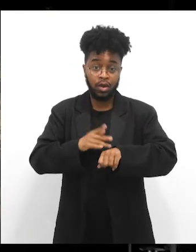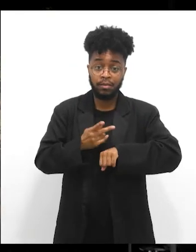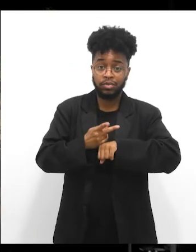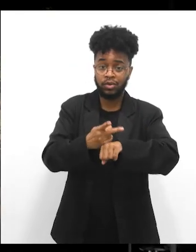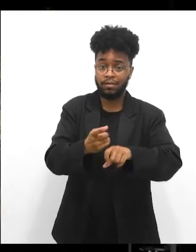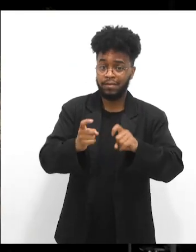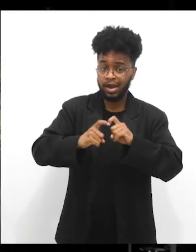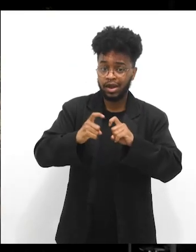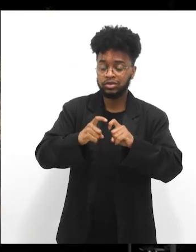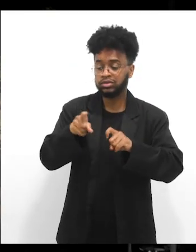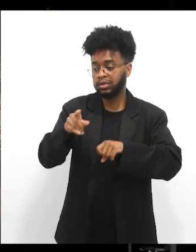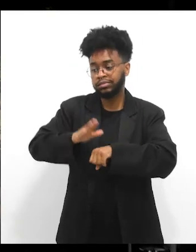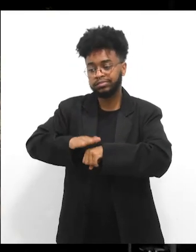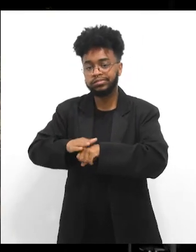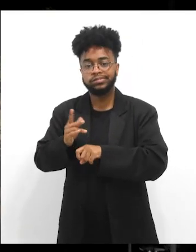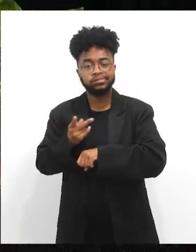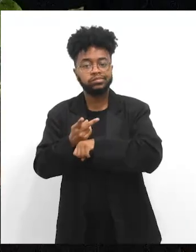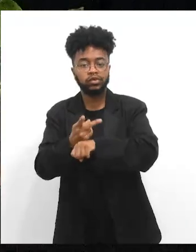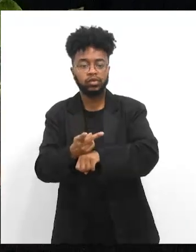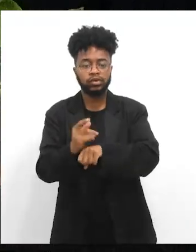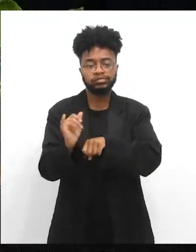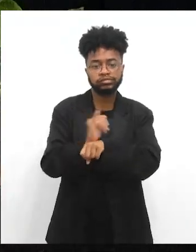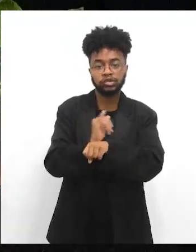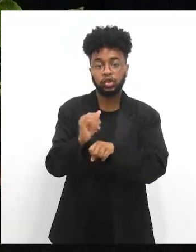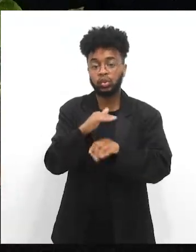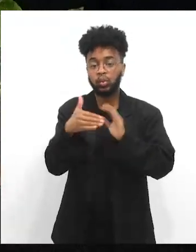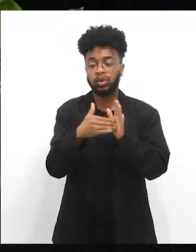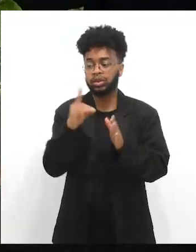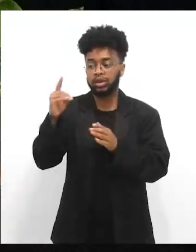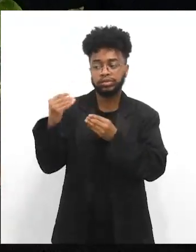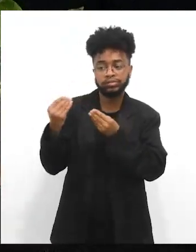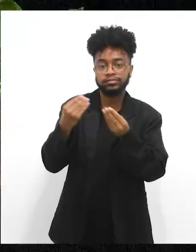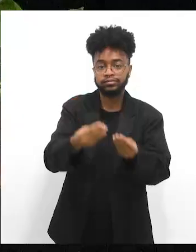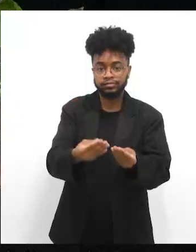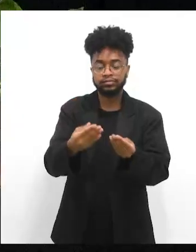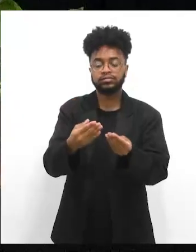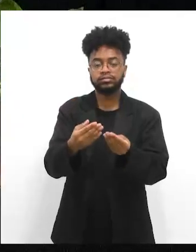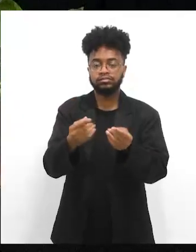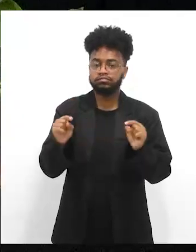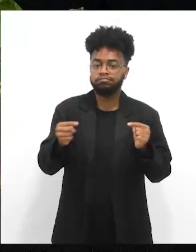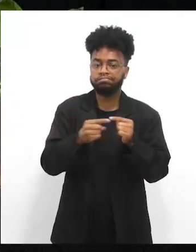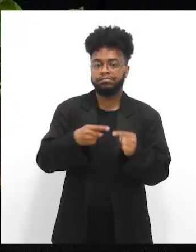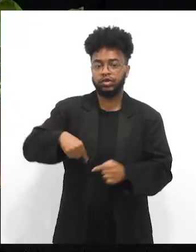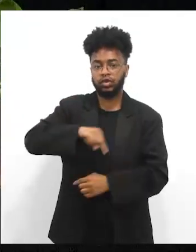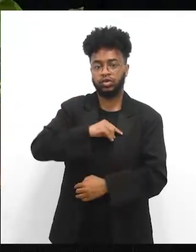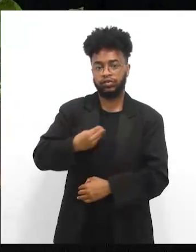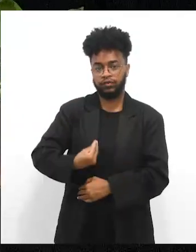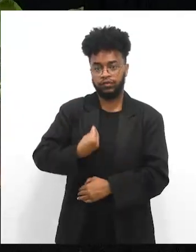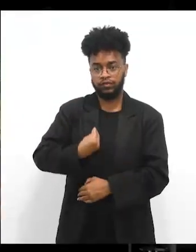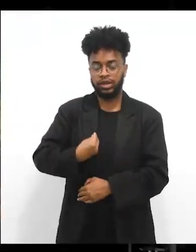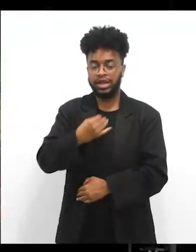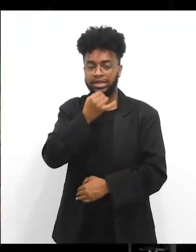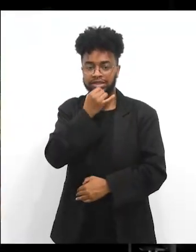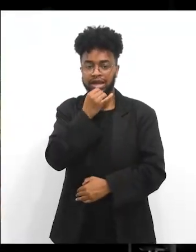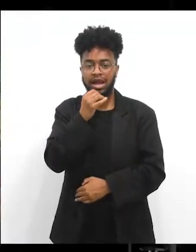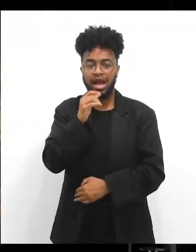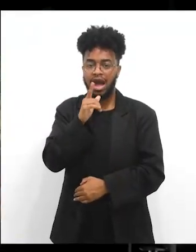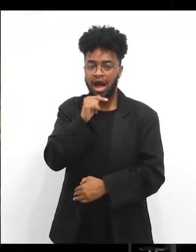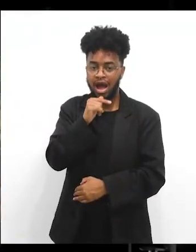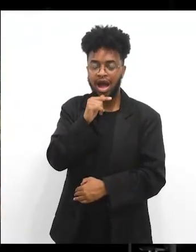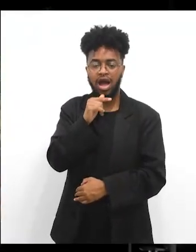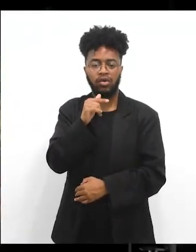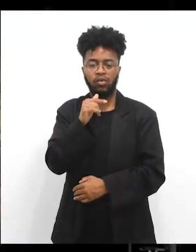atrás, a pessoa tem que procurar um médico, a pessoa tem que procurar todos os recursos que Deus colocou ao nosso alcance.